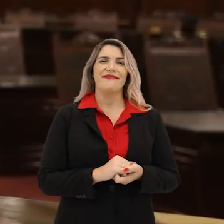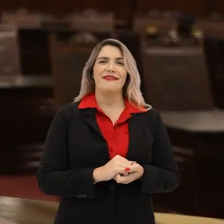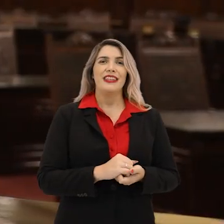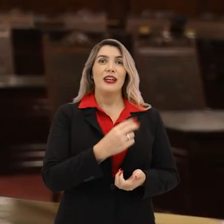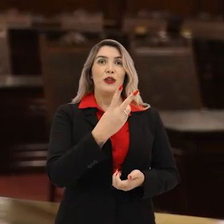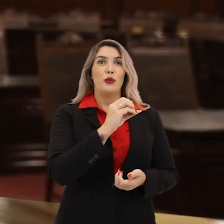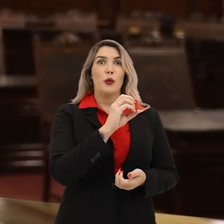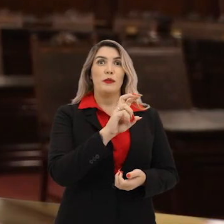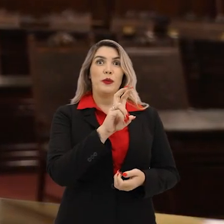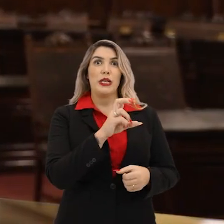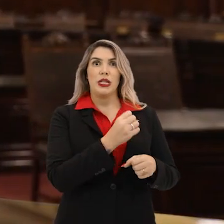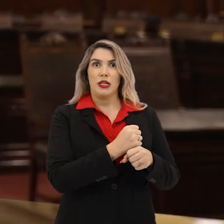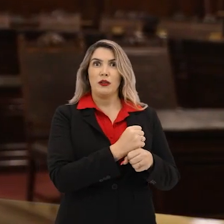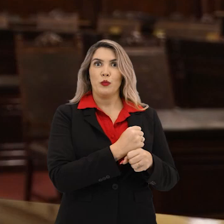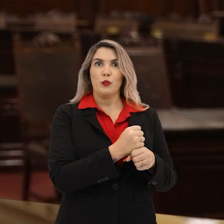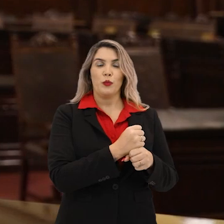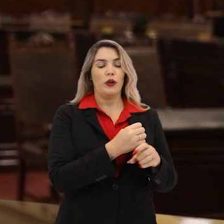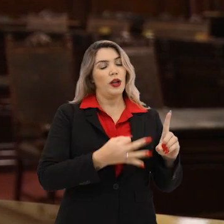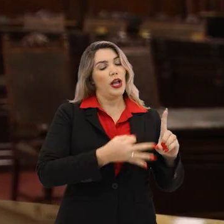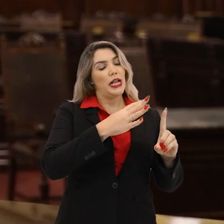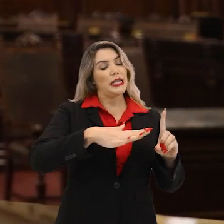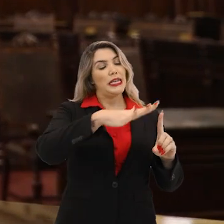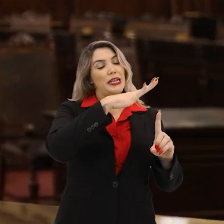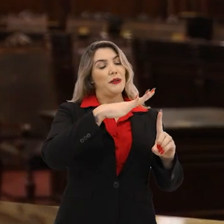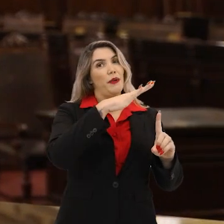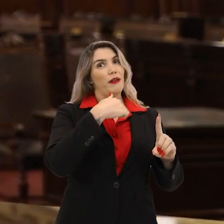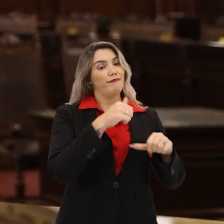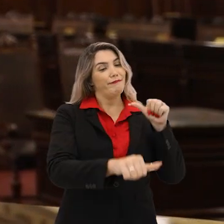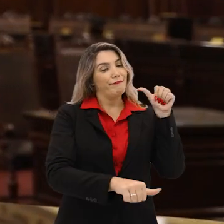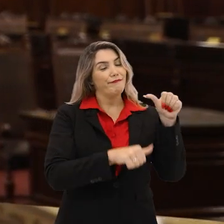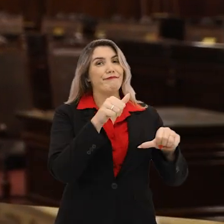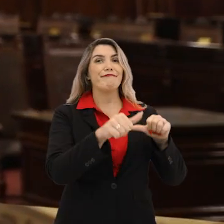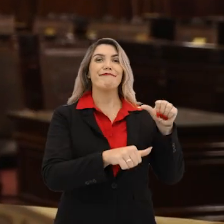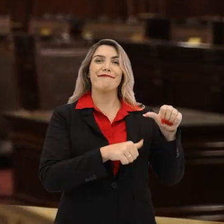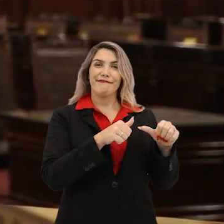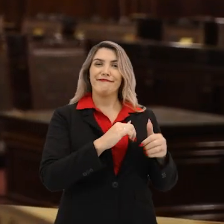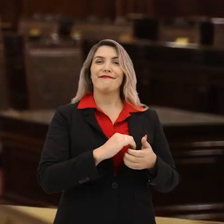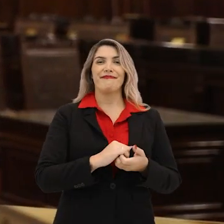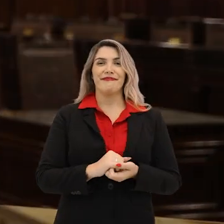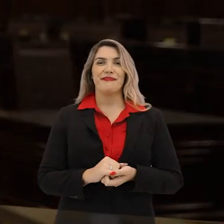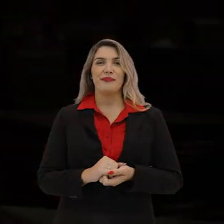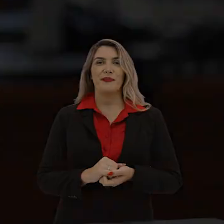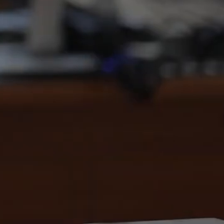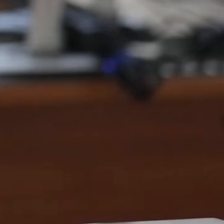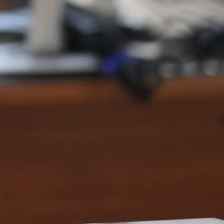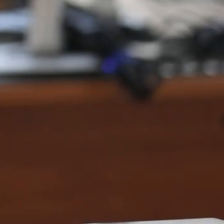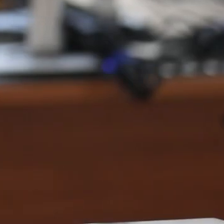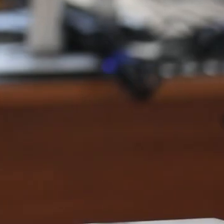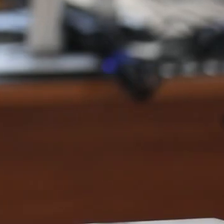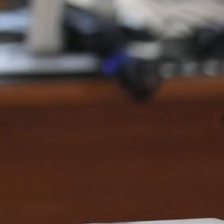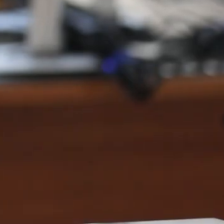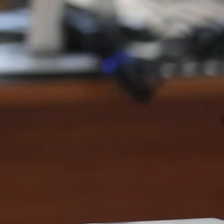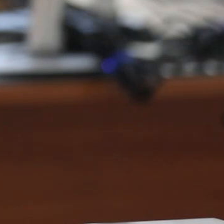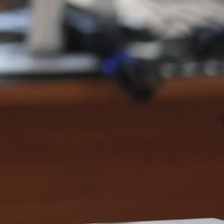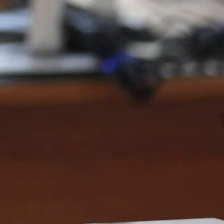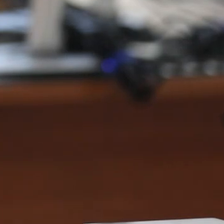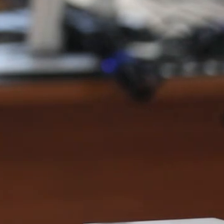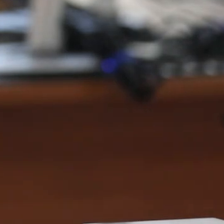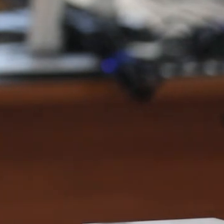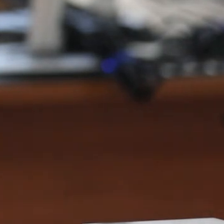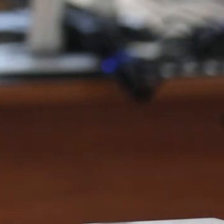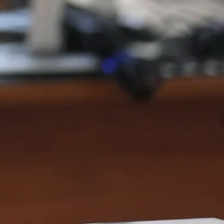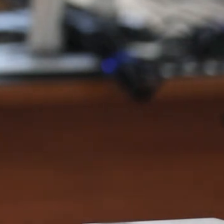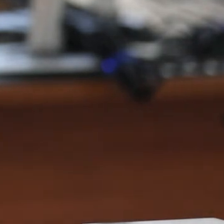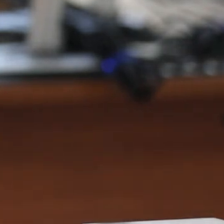Em 2005, como desembargadora, acabei vindo aqui para o tribunal. Em seguida, a servidora Ana